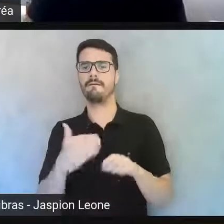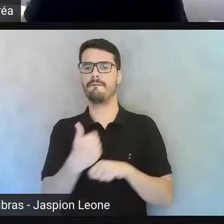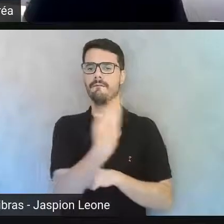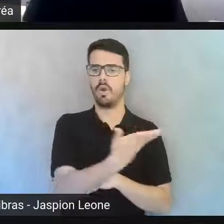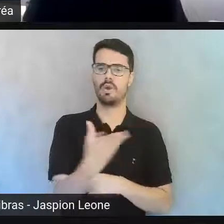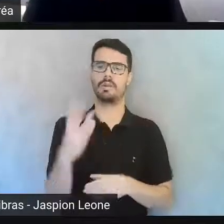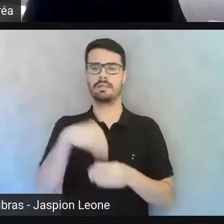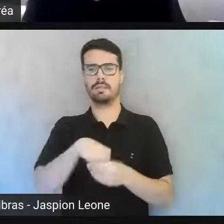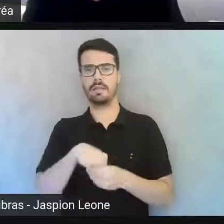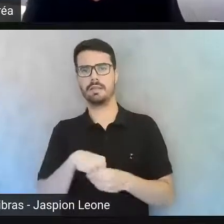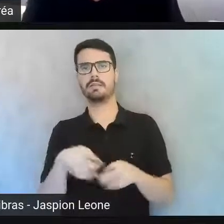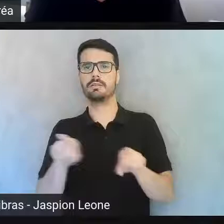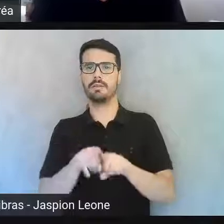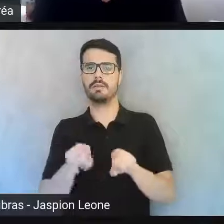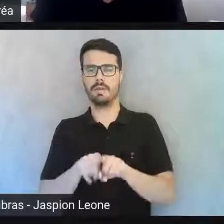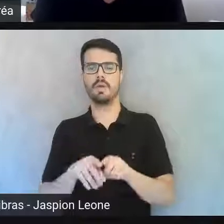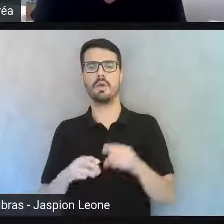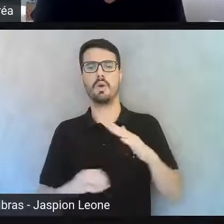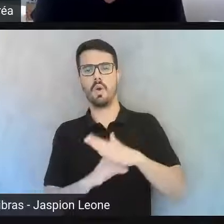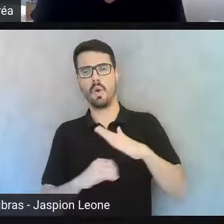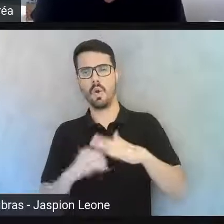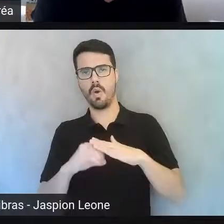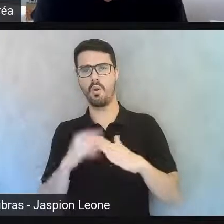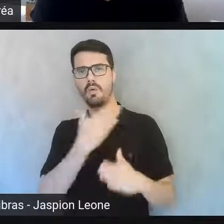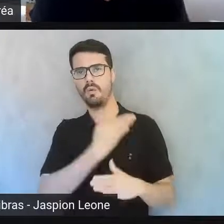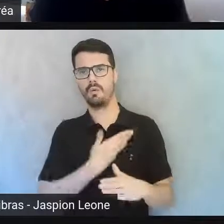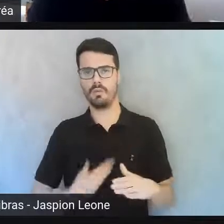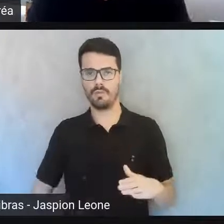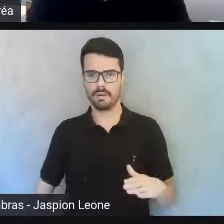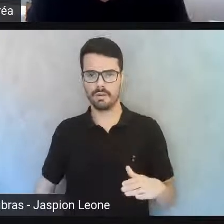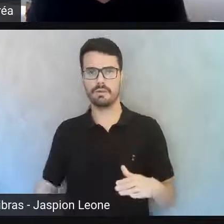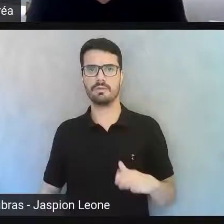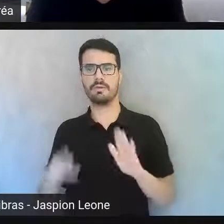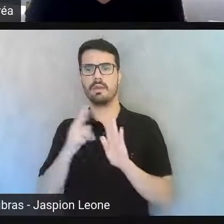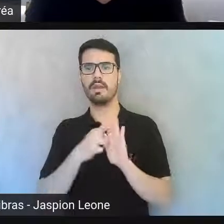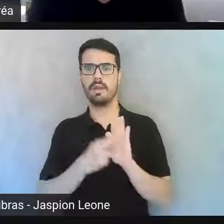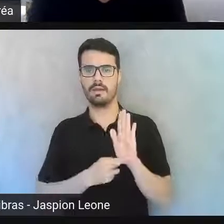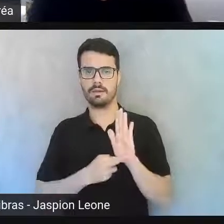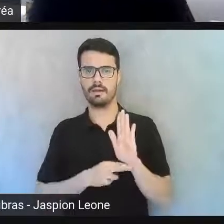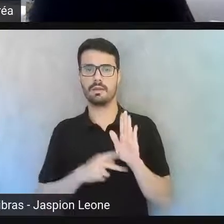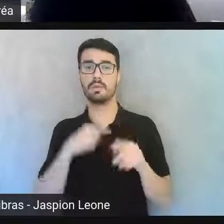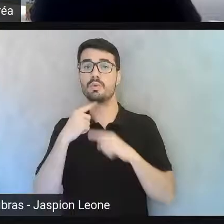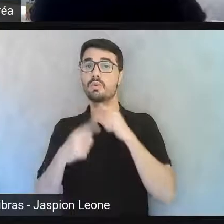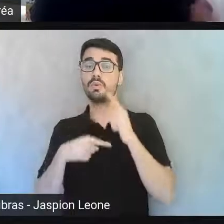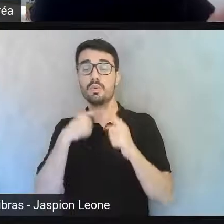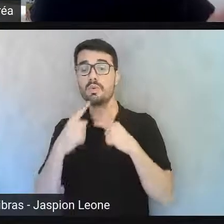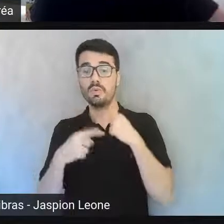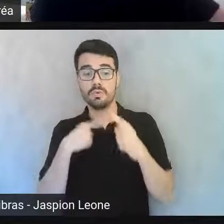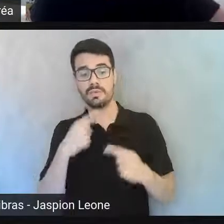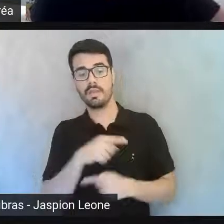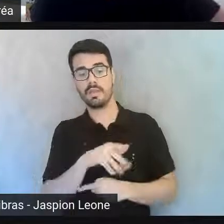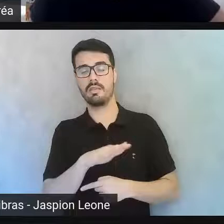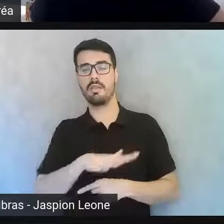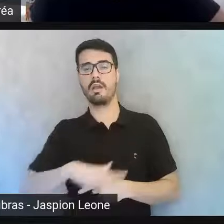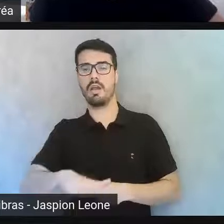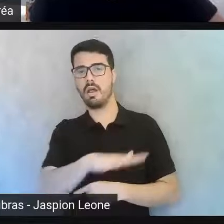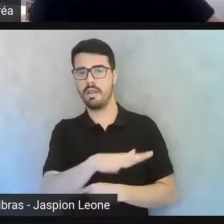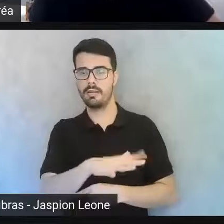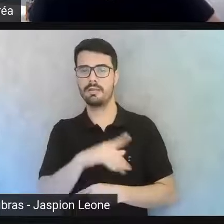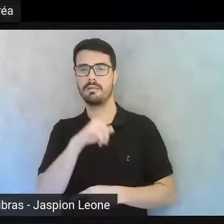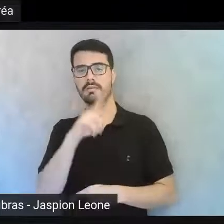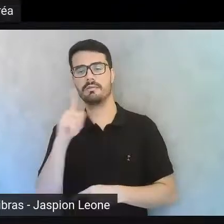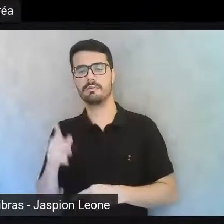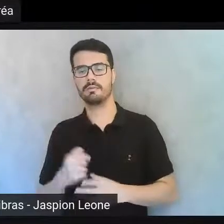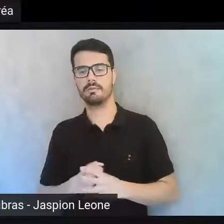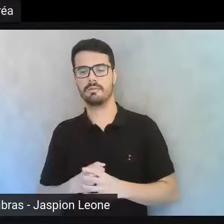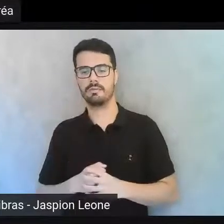acesso aos órgãos de governo que normatizam, né? Então, quando a gente não está com dúvida num pleito, sobe para comprar.